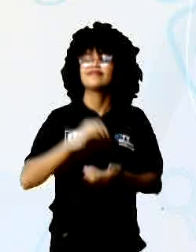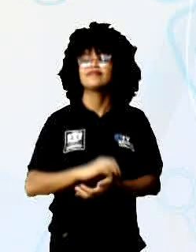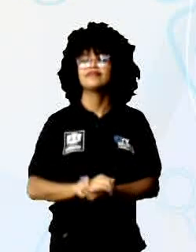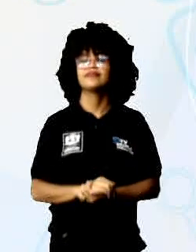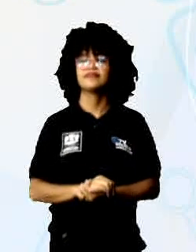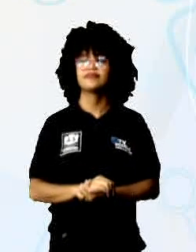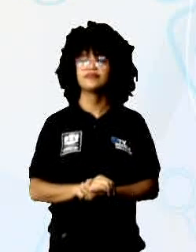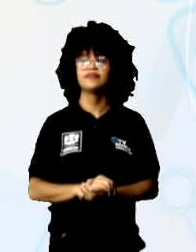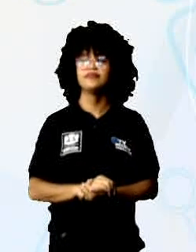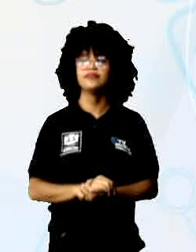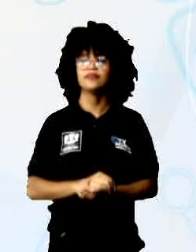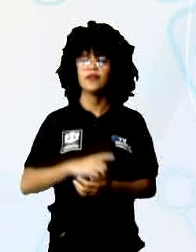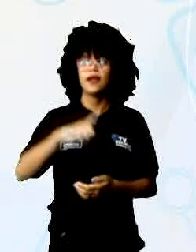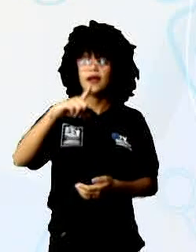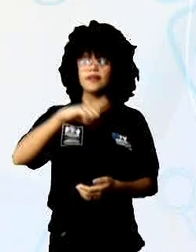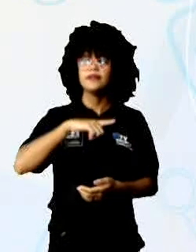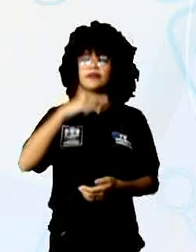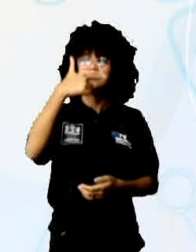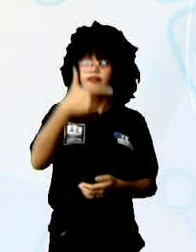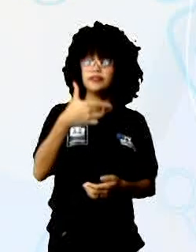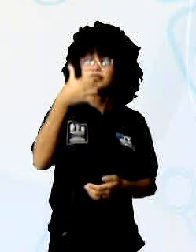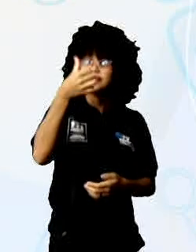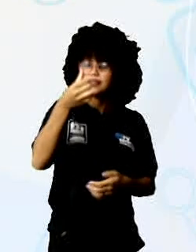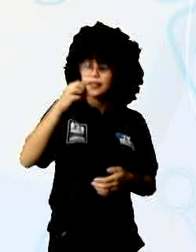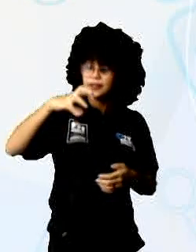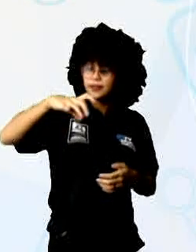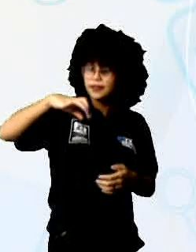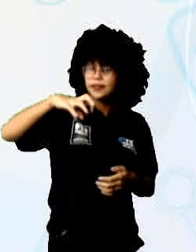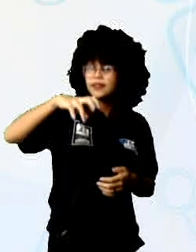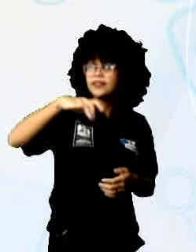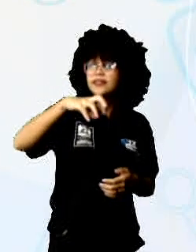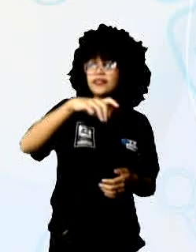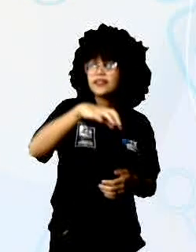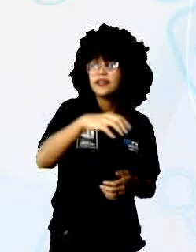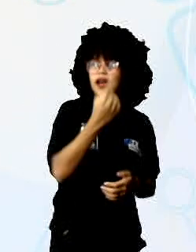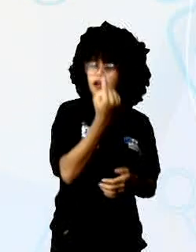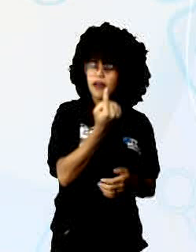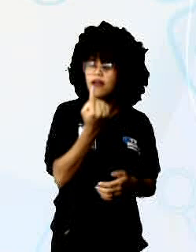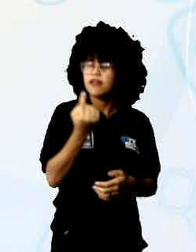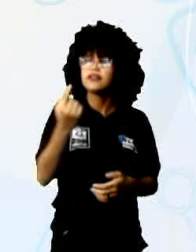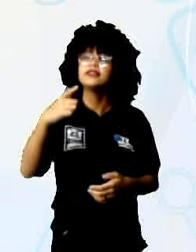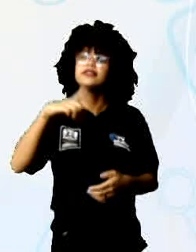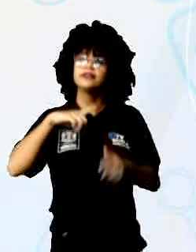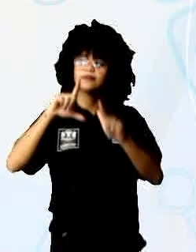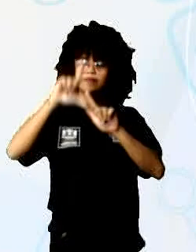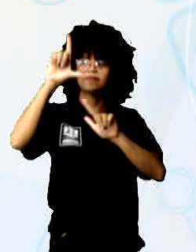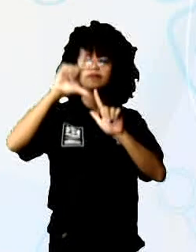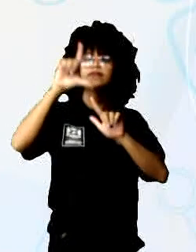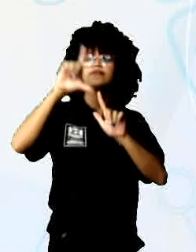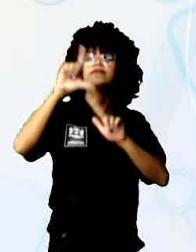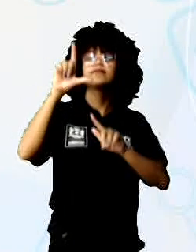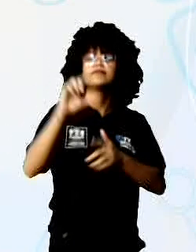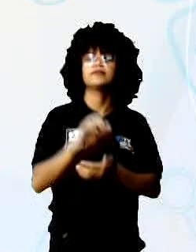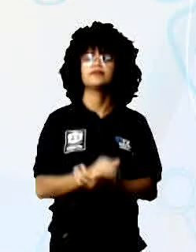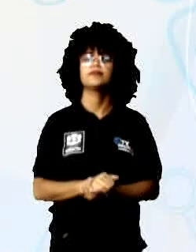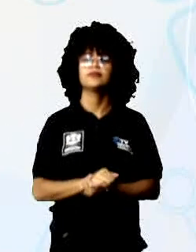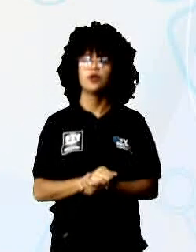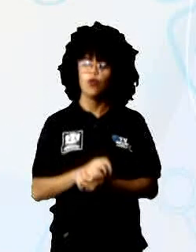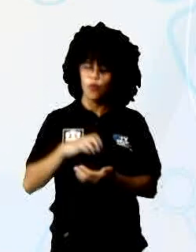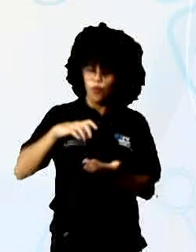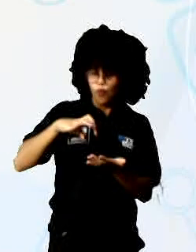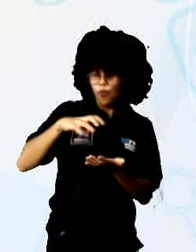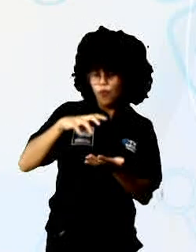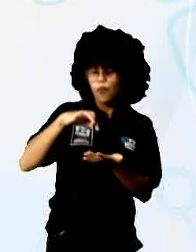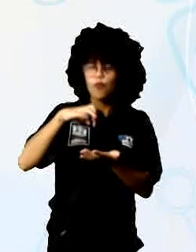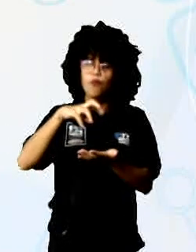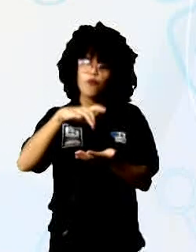gente tinha 26 Patinhas cada qual com uma letrinha e por onde